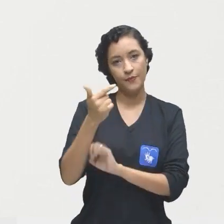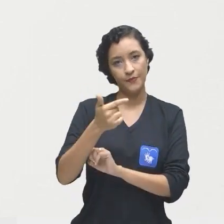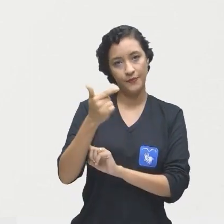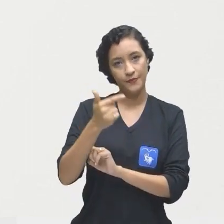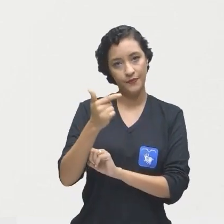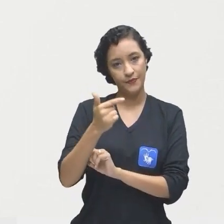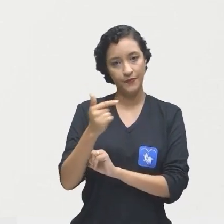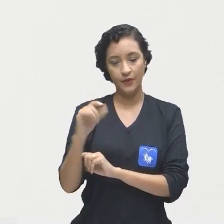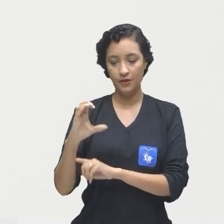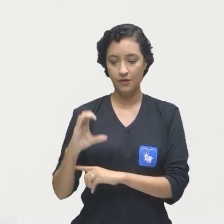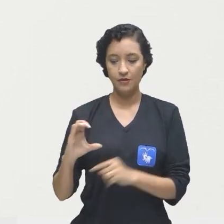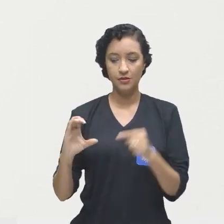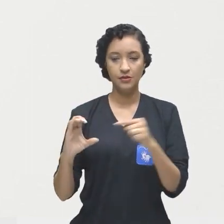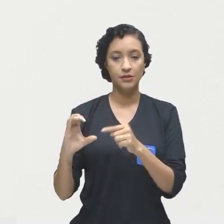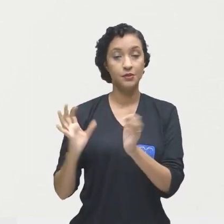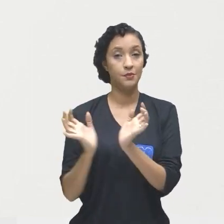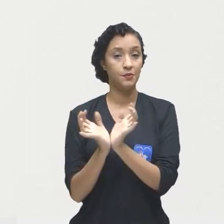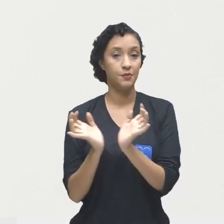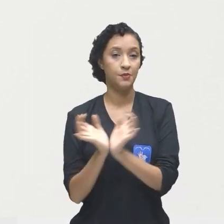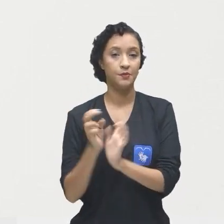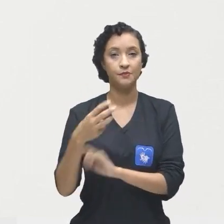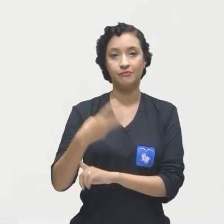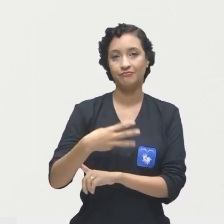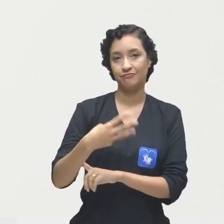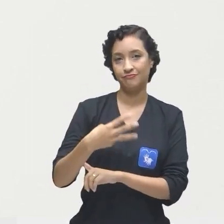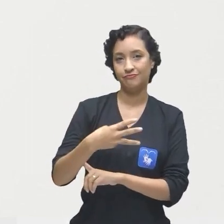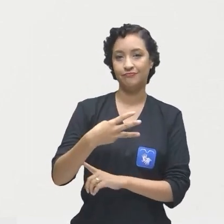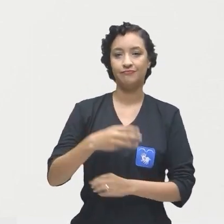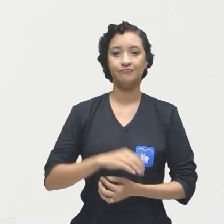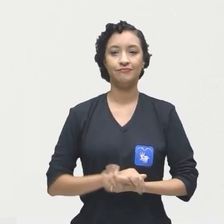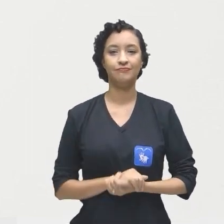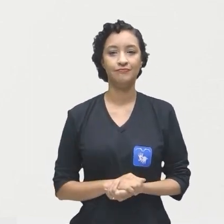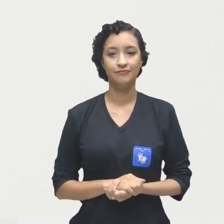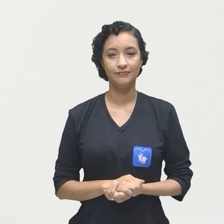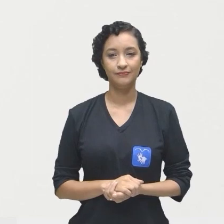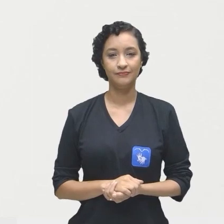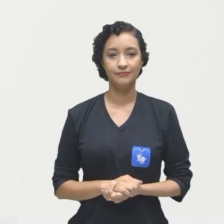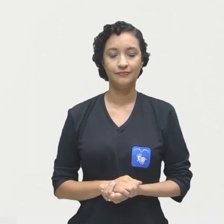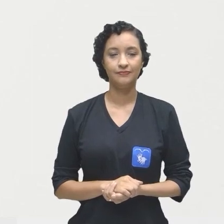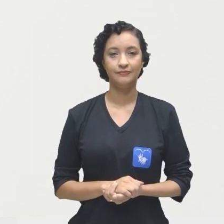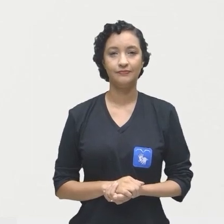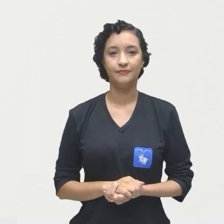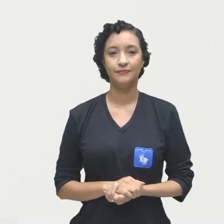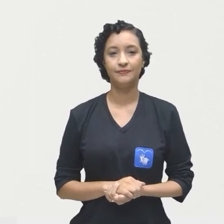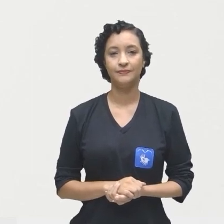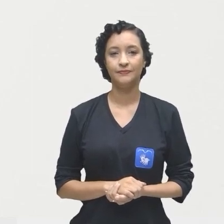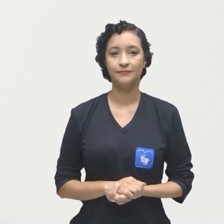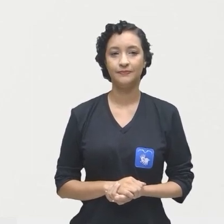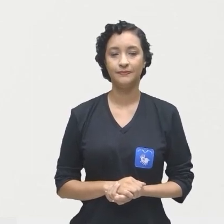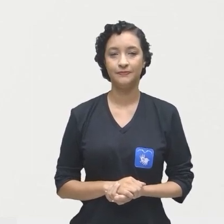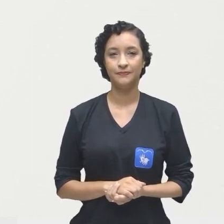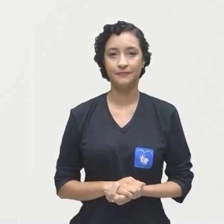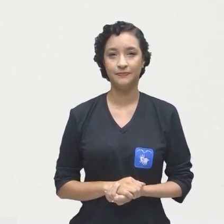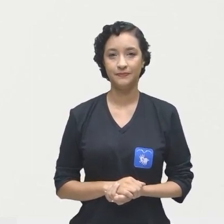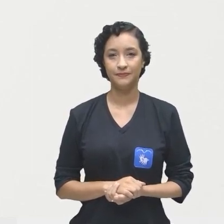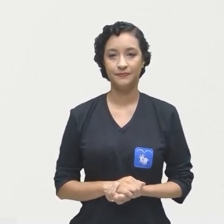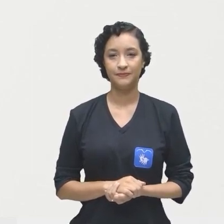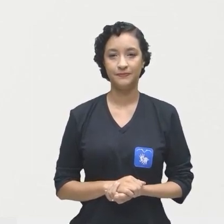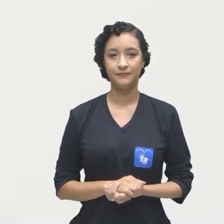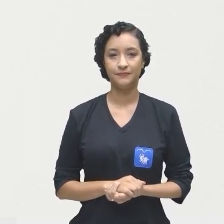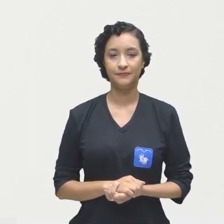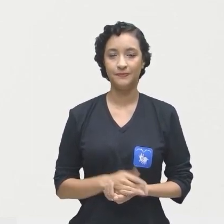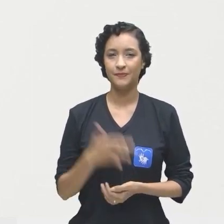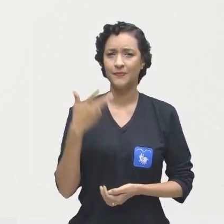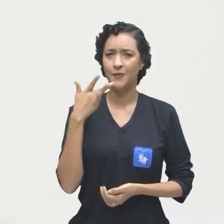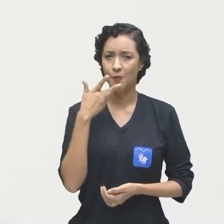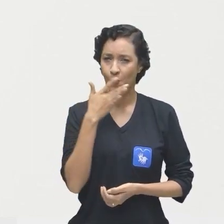em polpa. E o terciário, onde foi transformado em balas de chocolate com cupuaçu. Que delícia, não